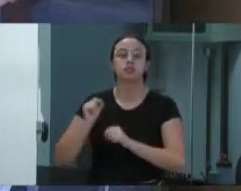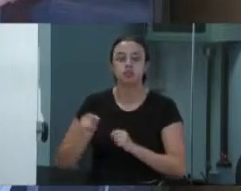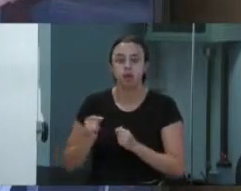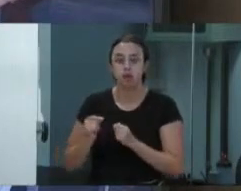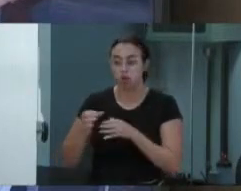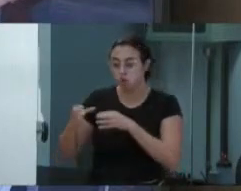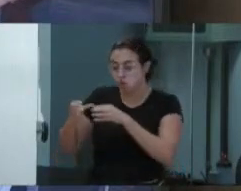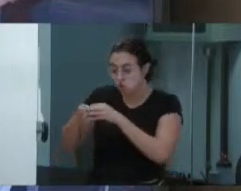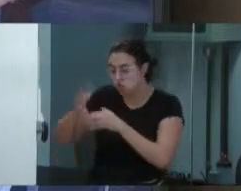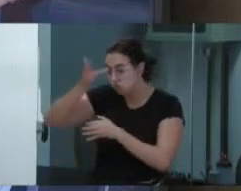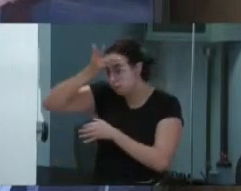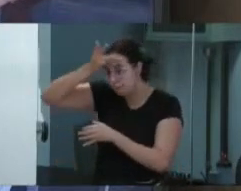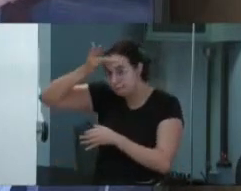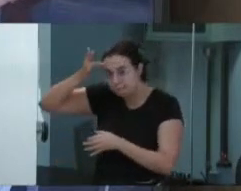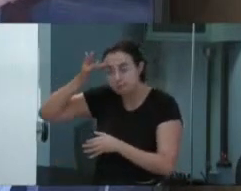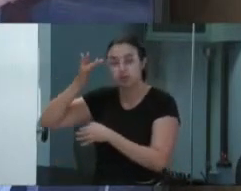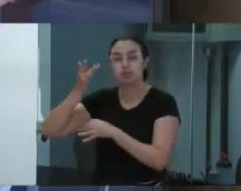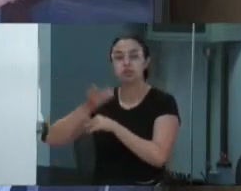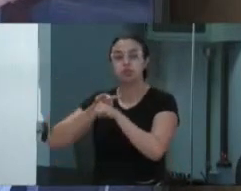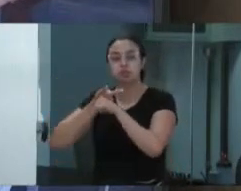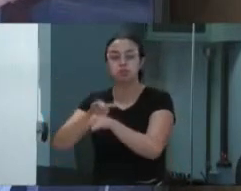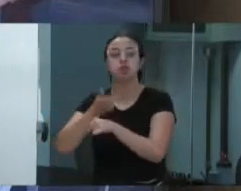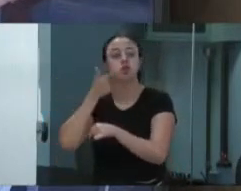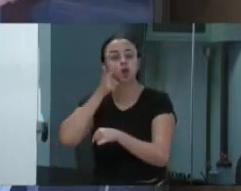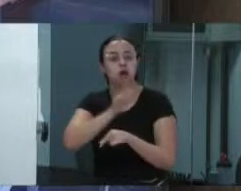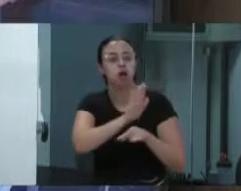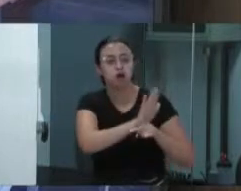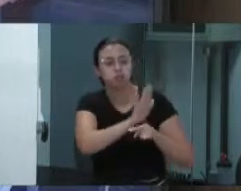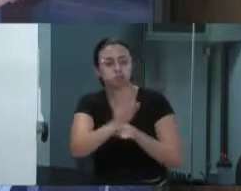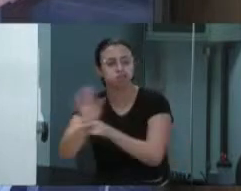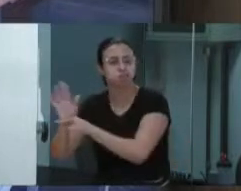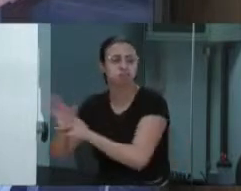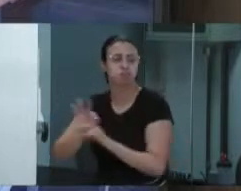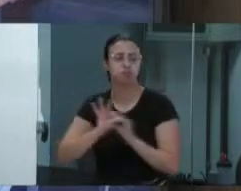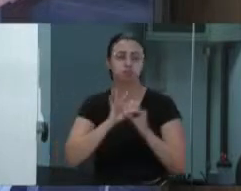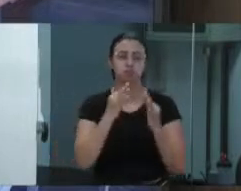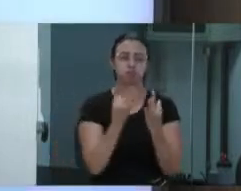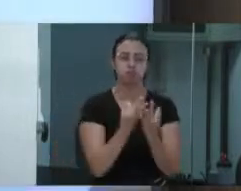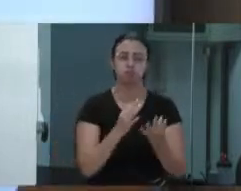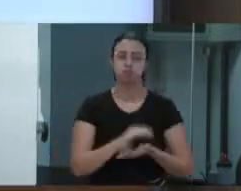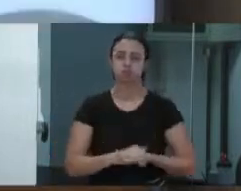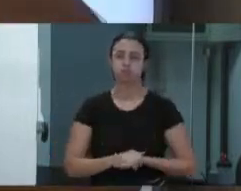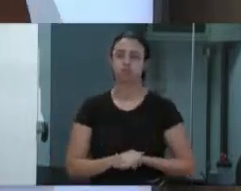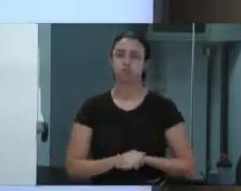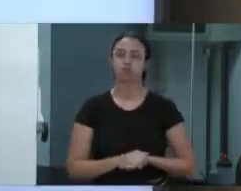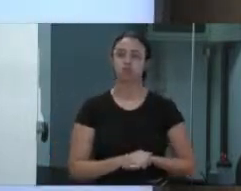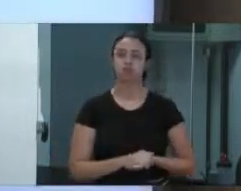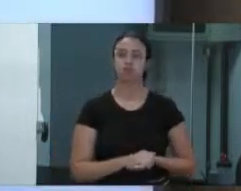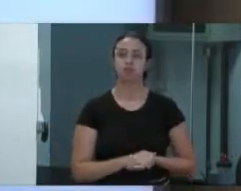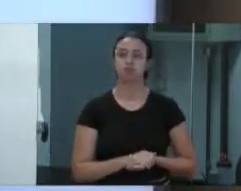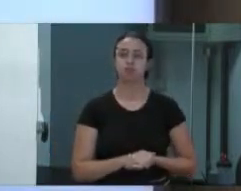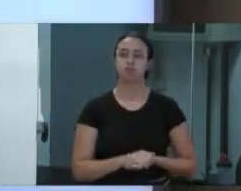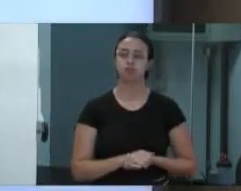né, para inserir mais famílias ou proporcionar um melhor acesso para a atualização desses dados.